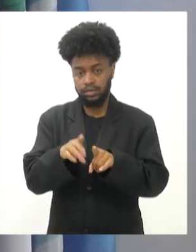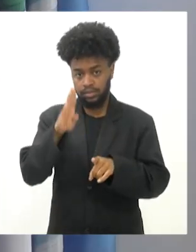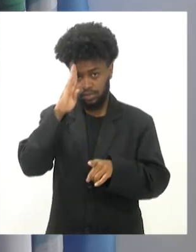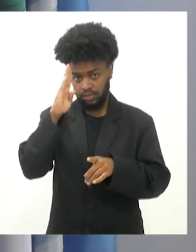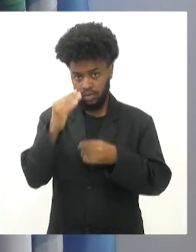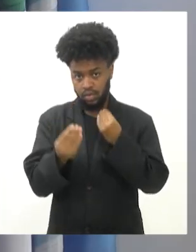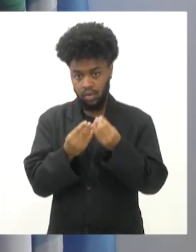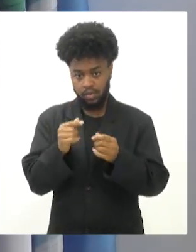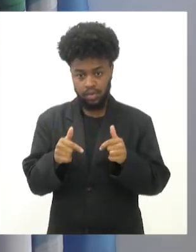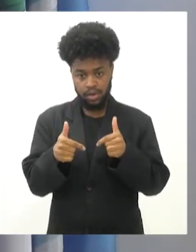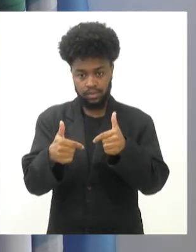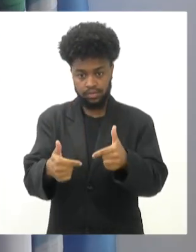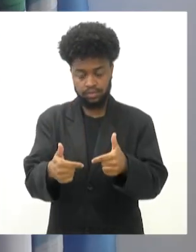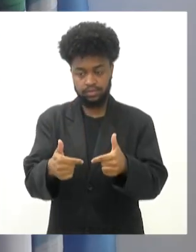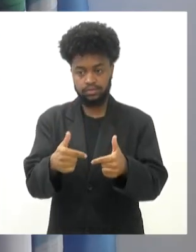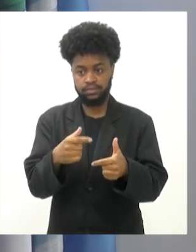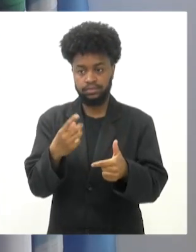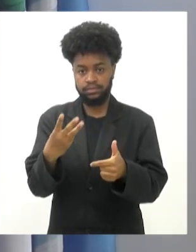atuação de